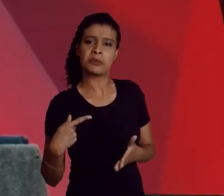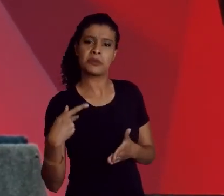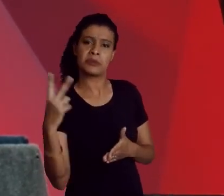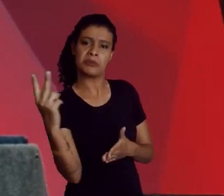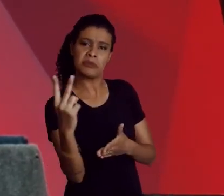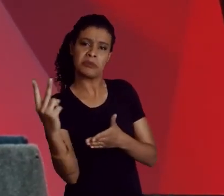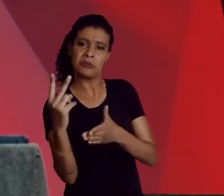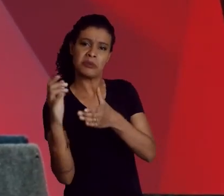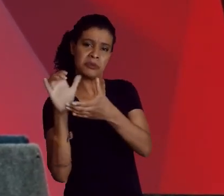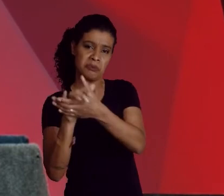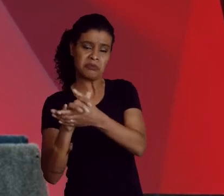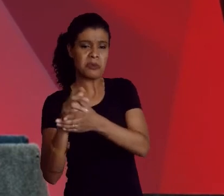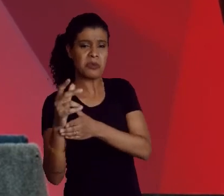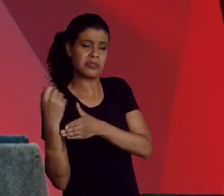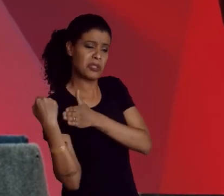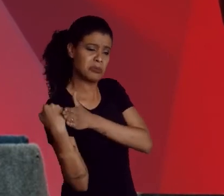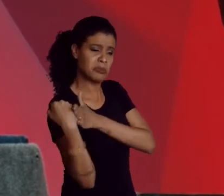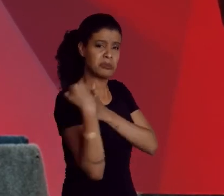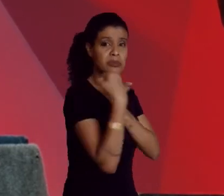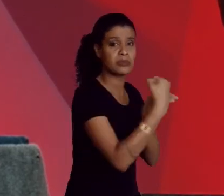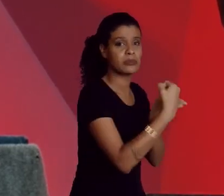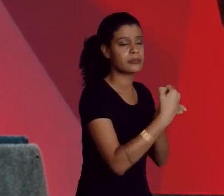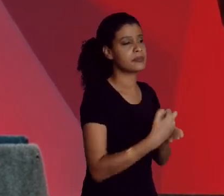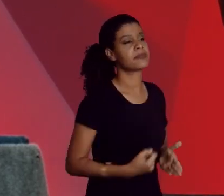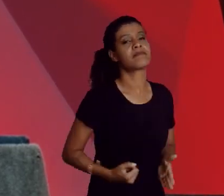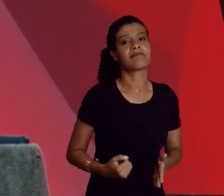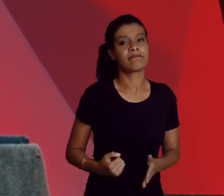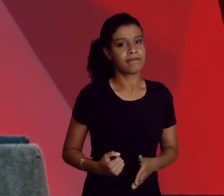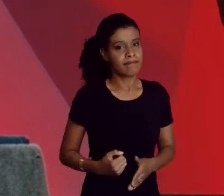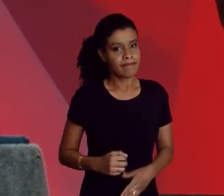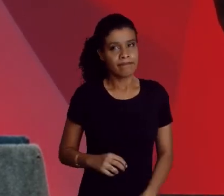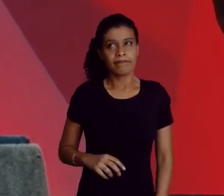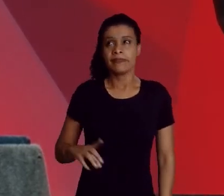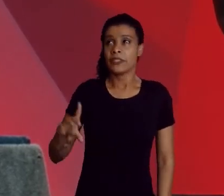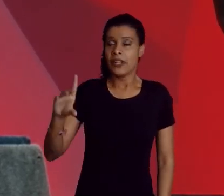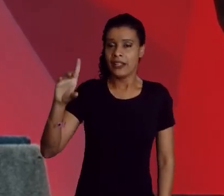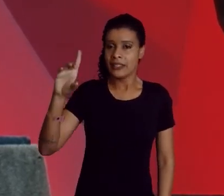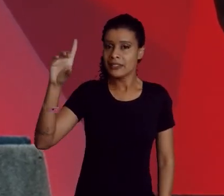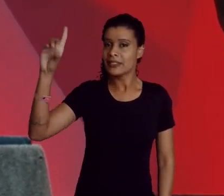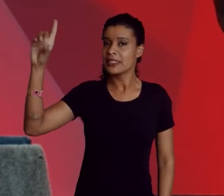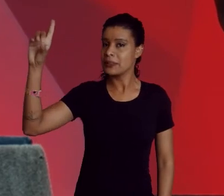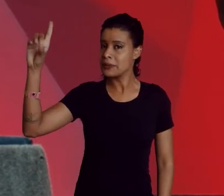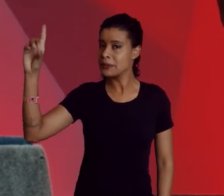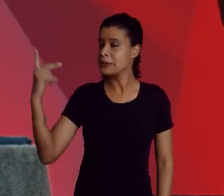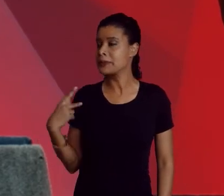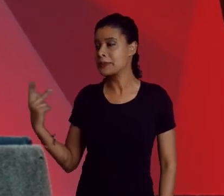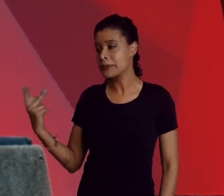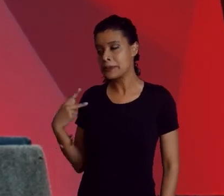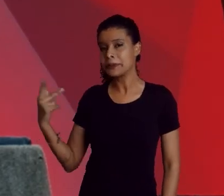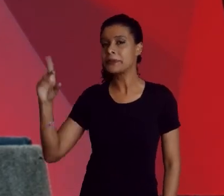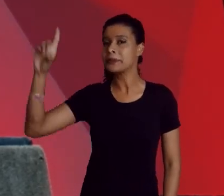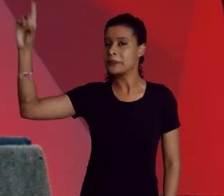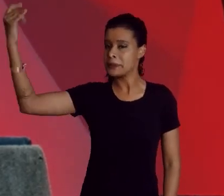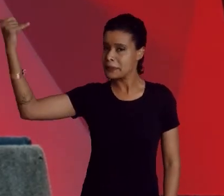E eu vou falar com vocês. Deus pegou eu e a Rai lá, né, amor? Eu vou falar. Foi